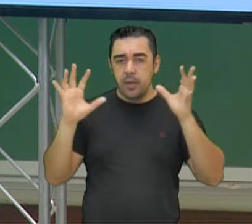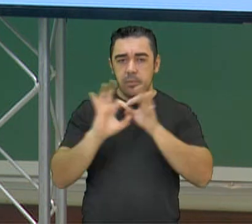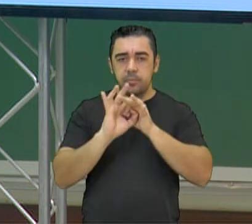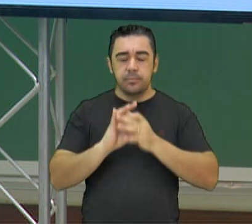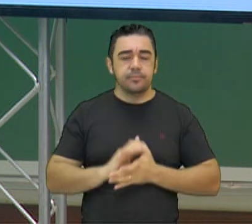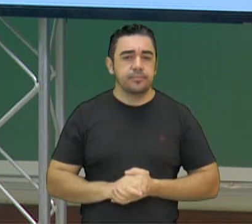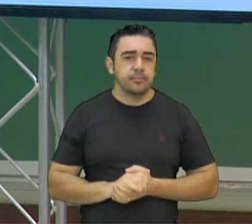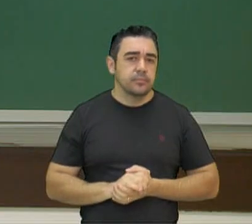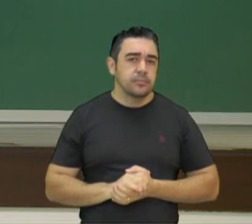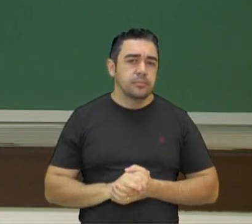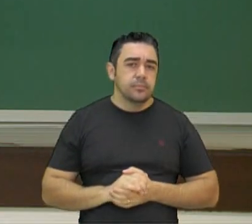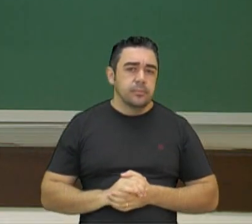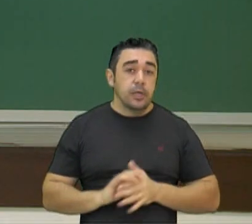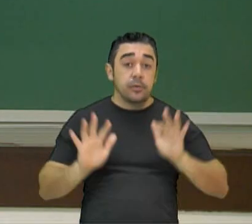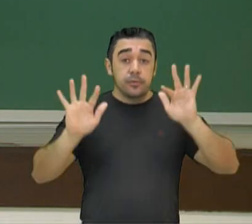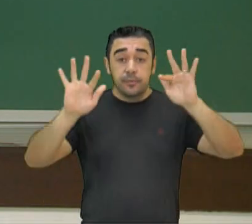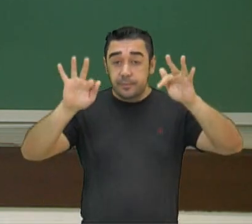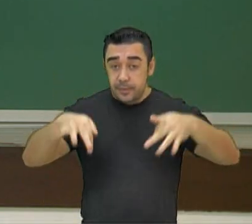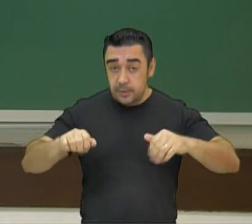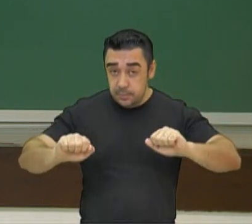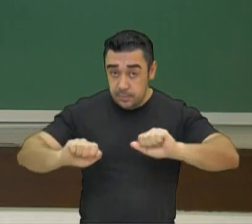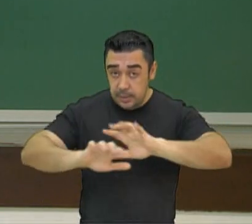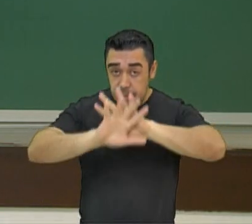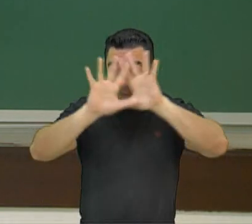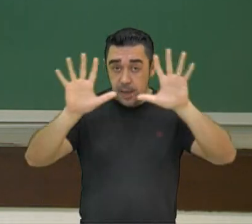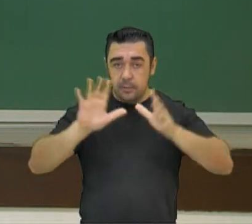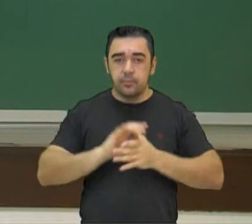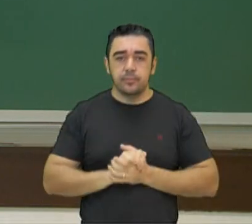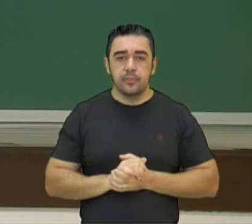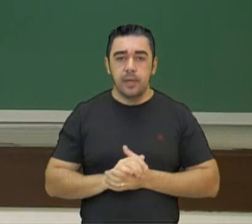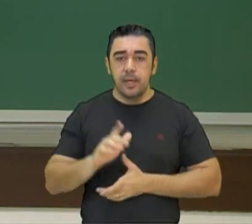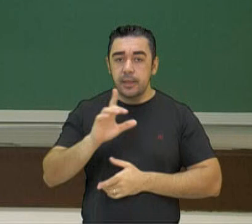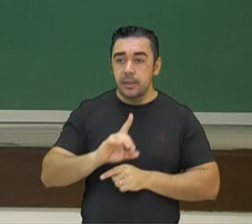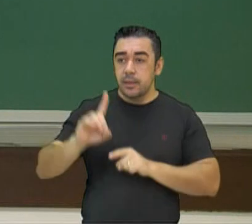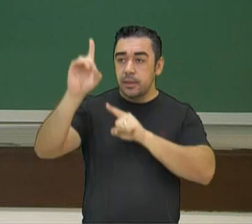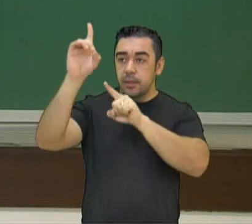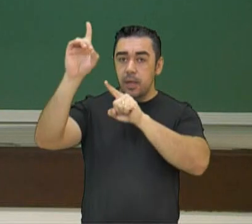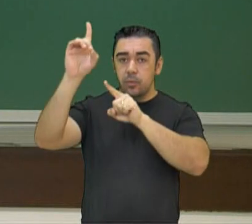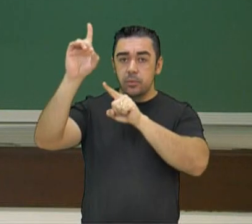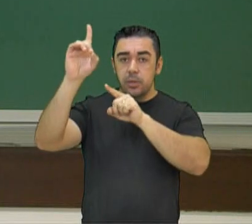fim, deixando bem claro, Deus não está no tempo.